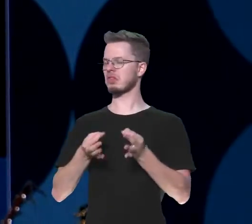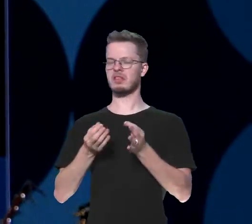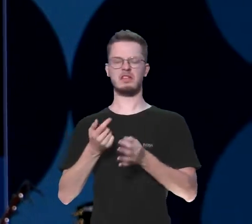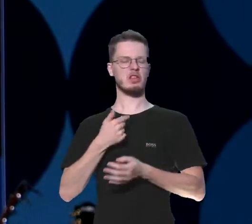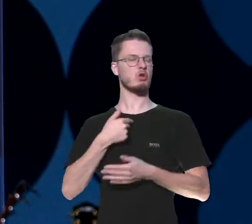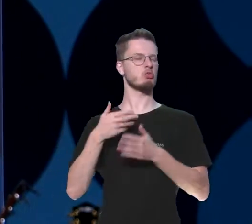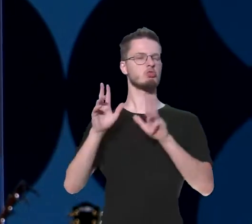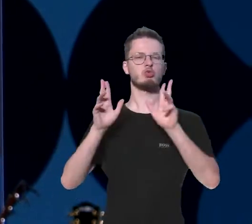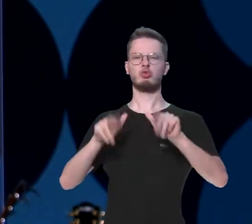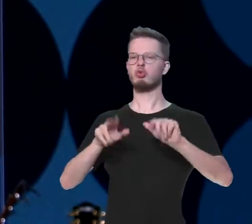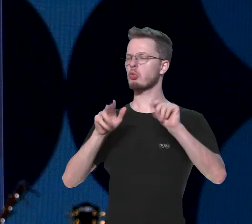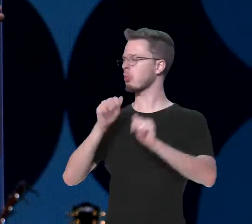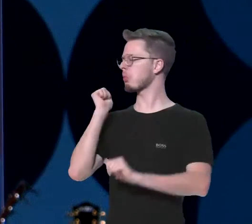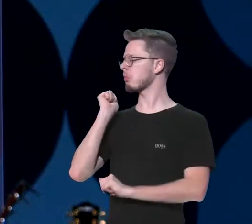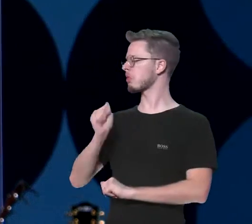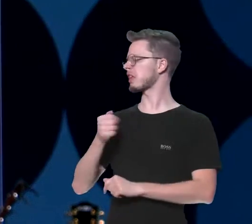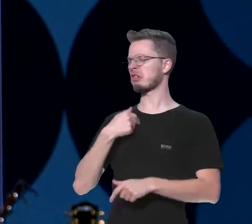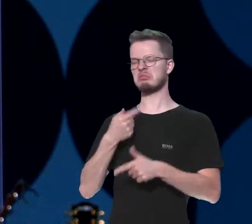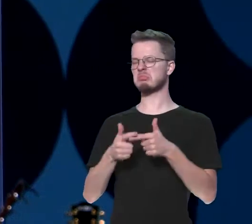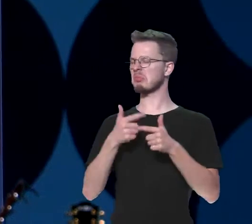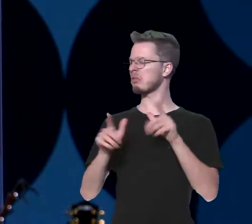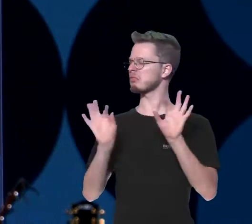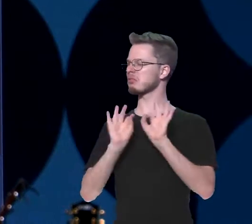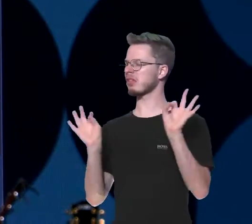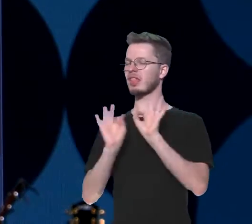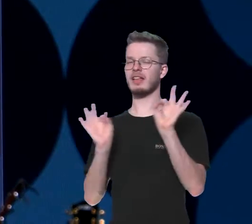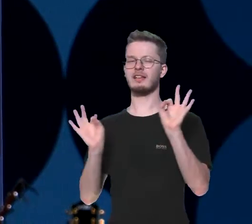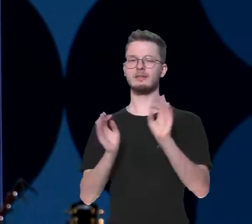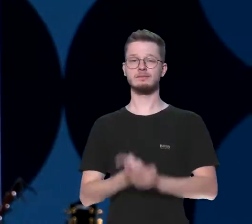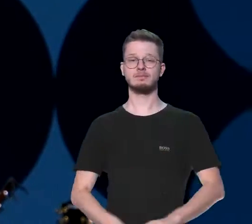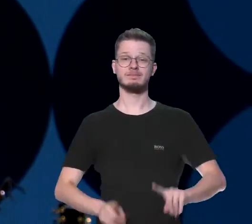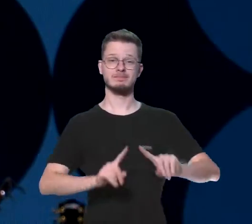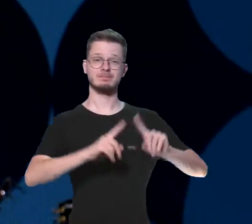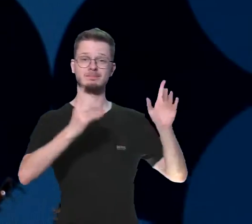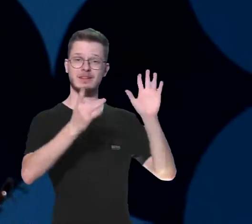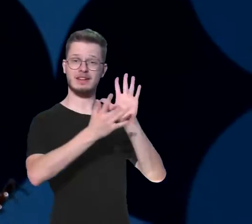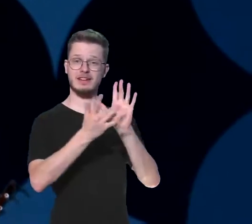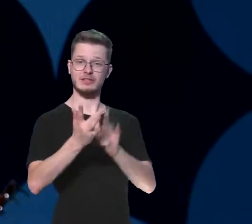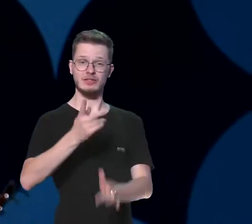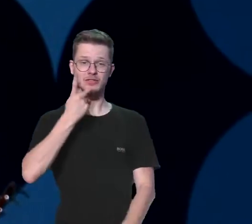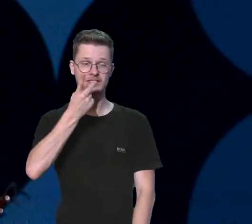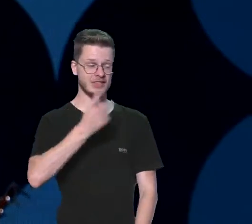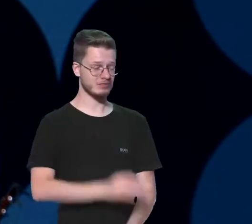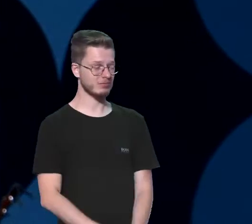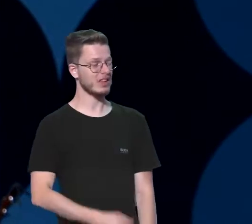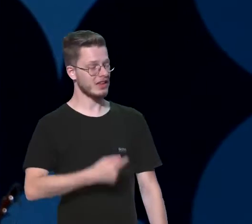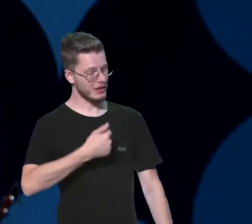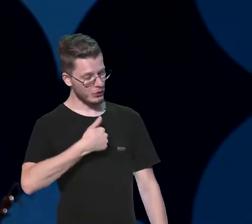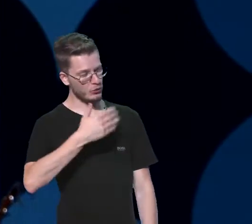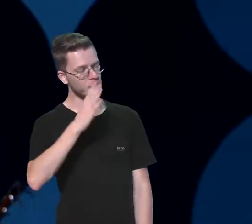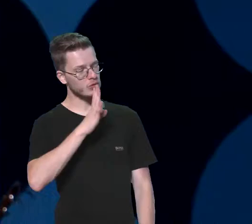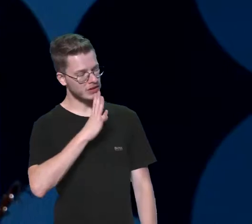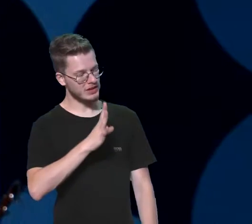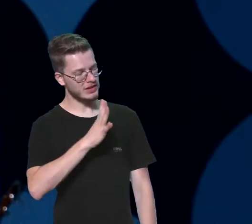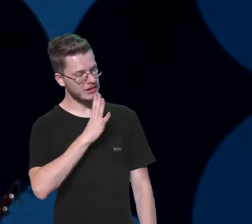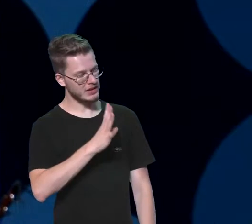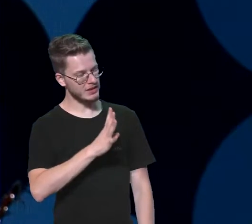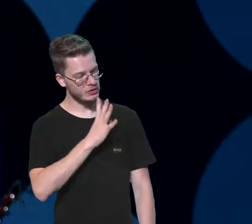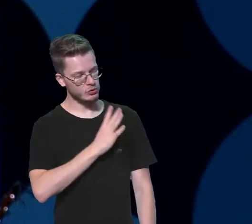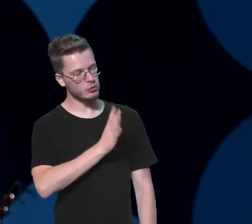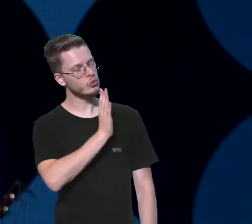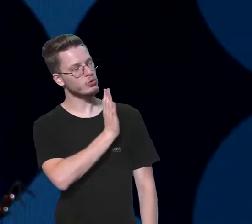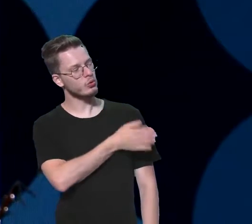cometi assassinato, eu não tenho problema com isso, graças a Deus. Jesus está falando, eu conheço a intenção